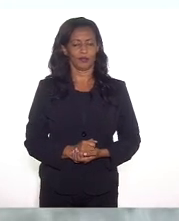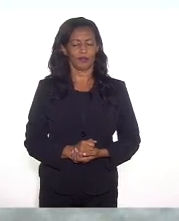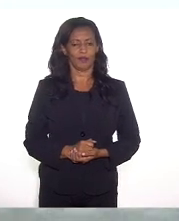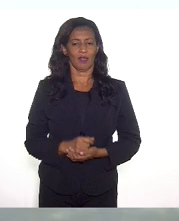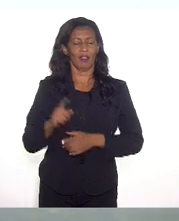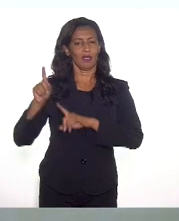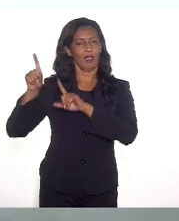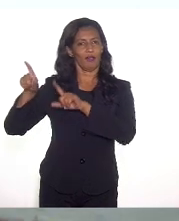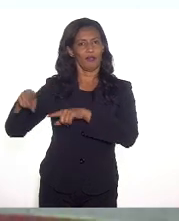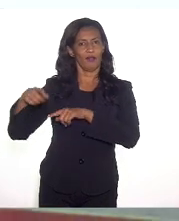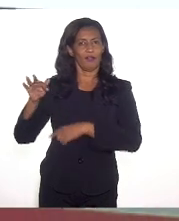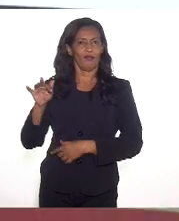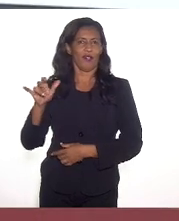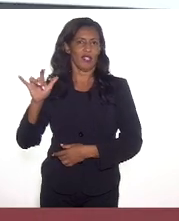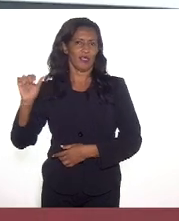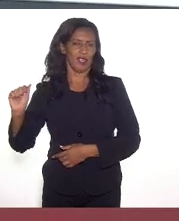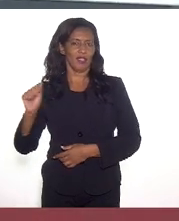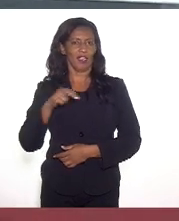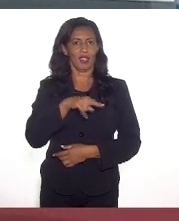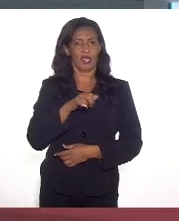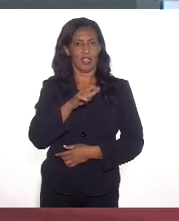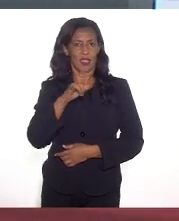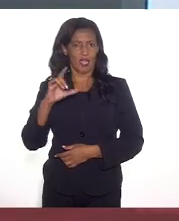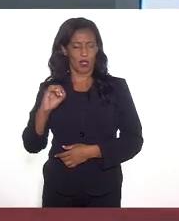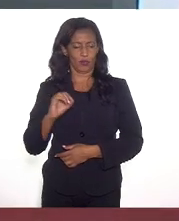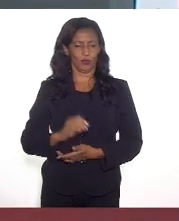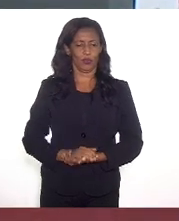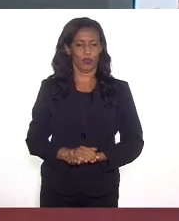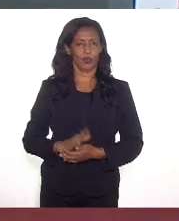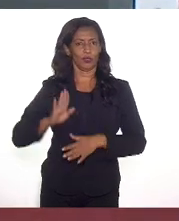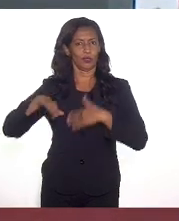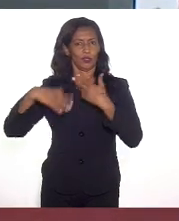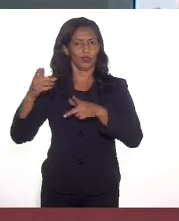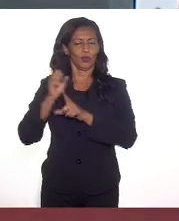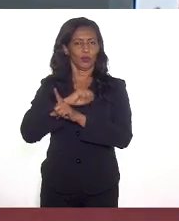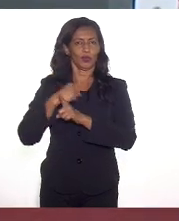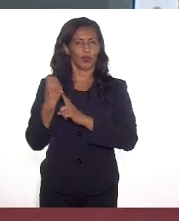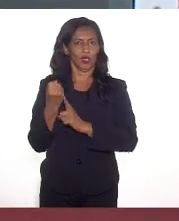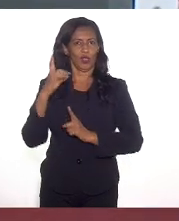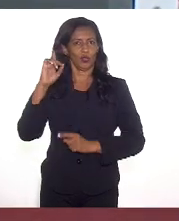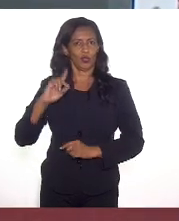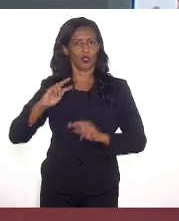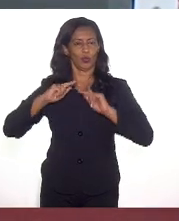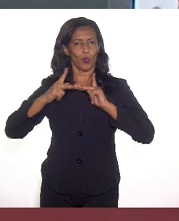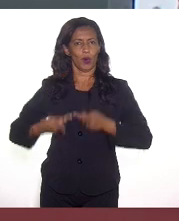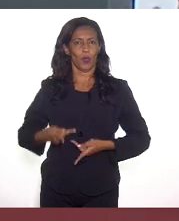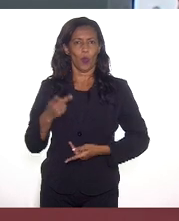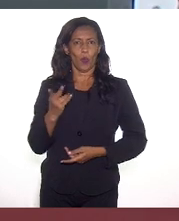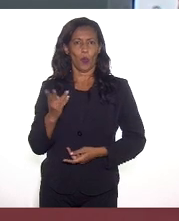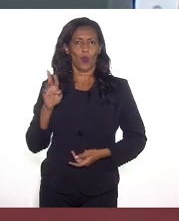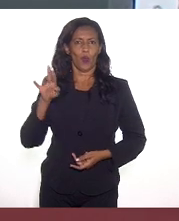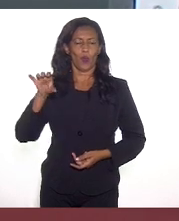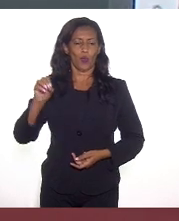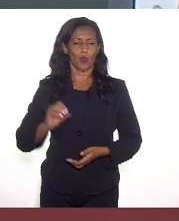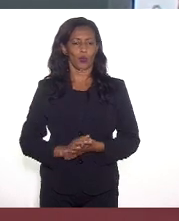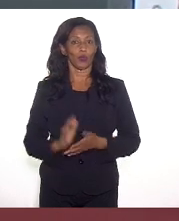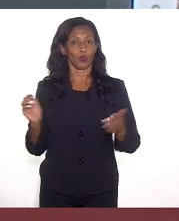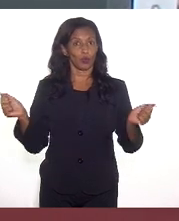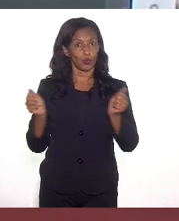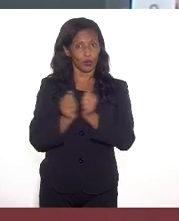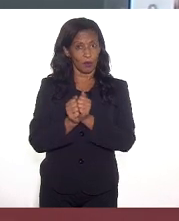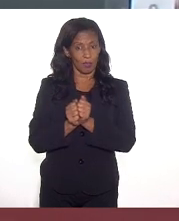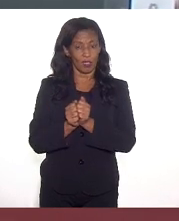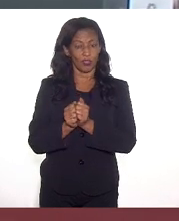da Fazenda, Nelson Rocha, do Desenvolvimento Social e Direitos Humanos, Bruno Dauari, juntamente com